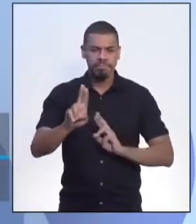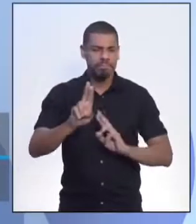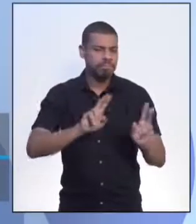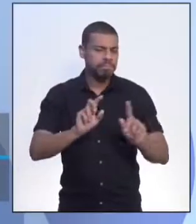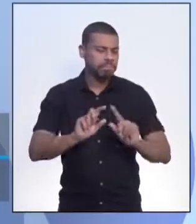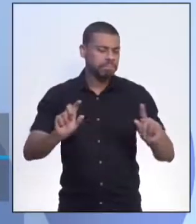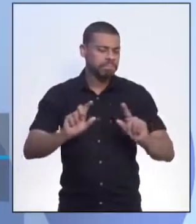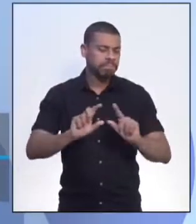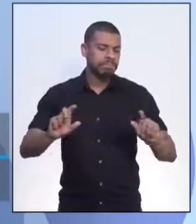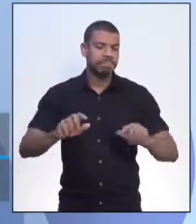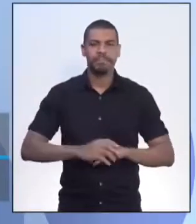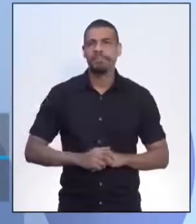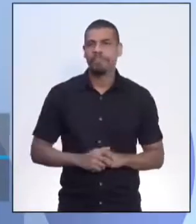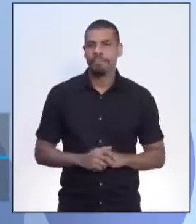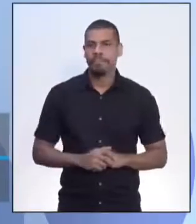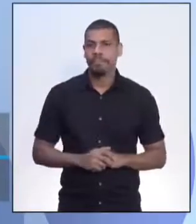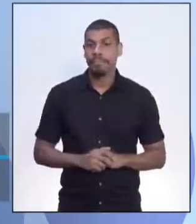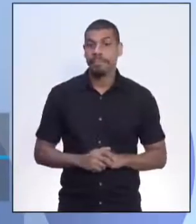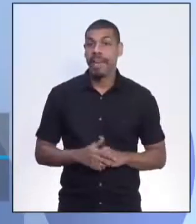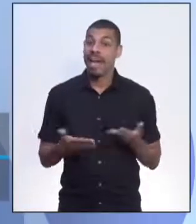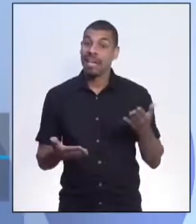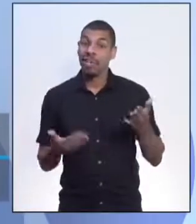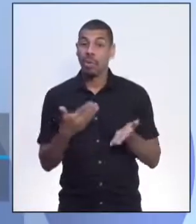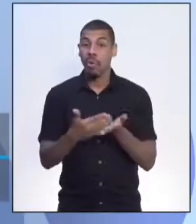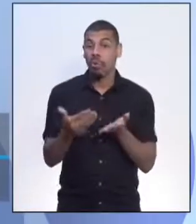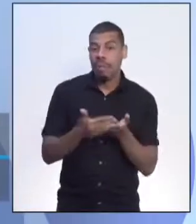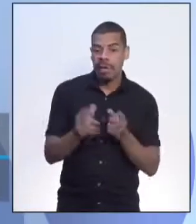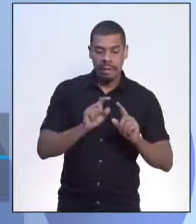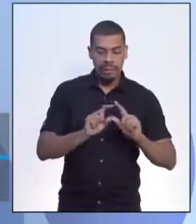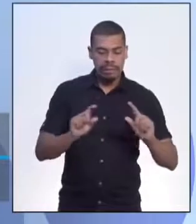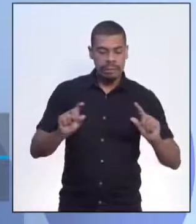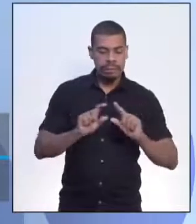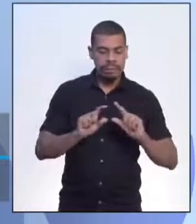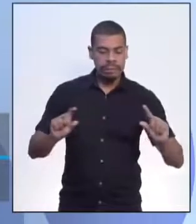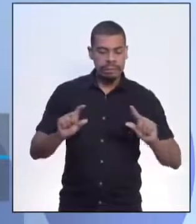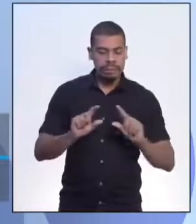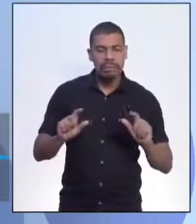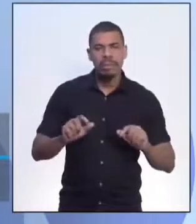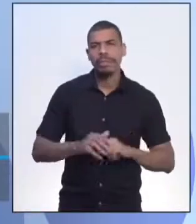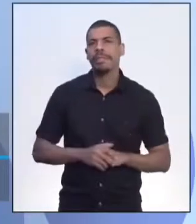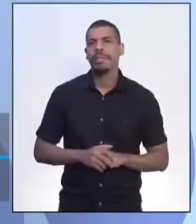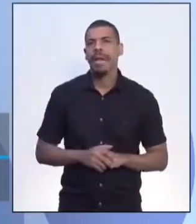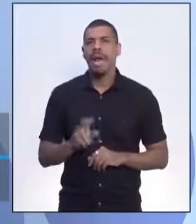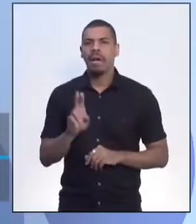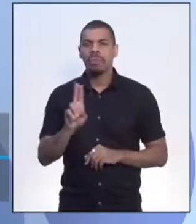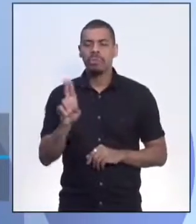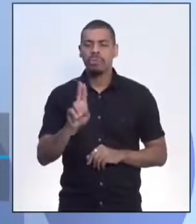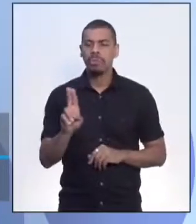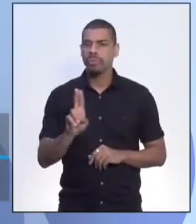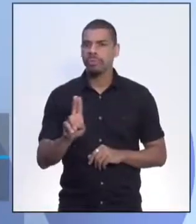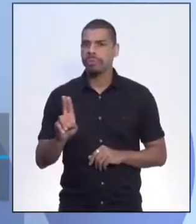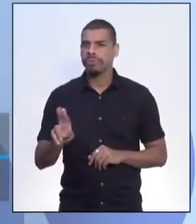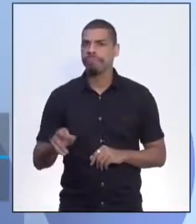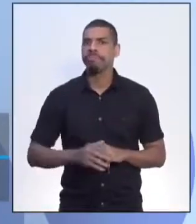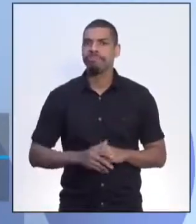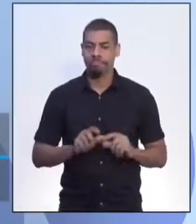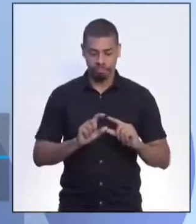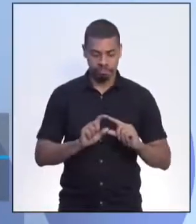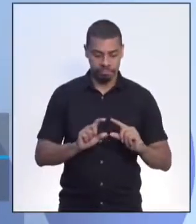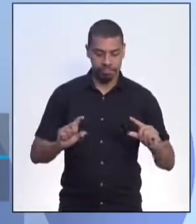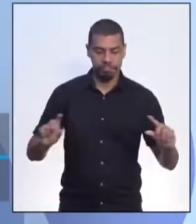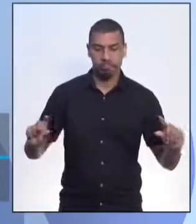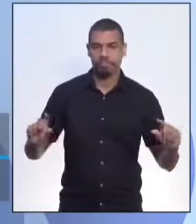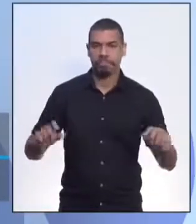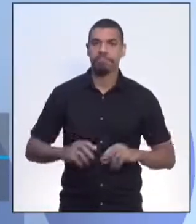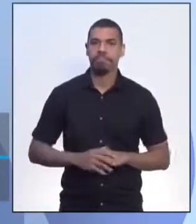then. E aí o pessoal começou a responder a resposta completa. Então, o Nilson, César, a Esther, a Isabelle responderam. After that, I take a